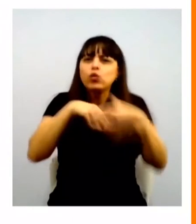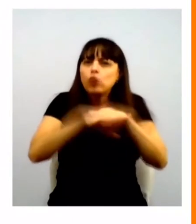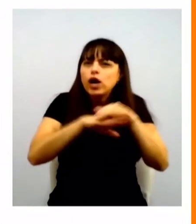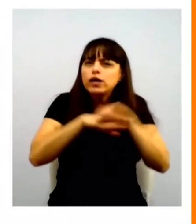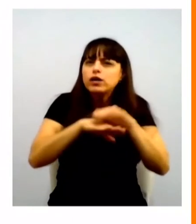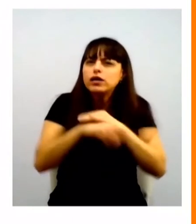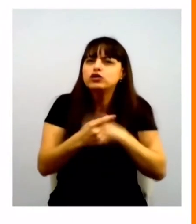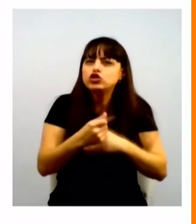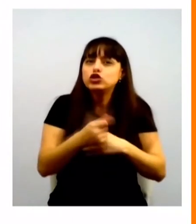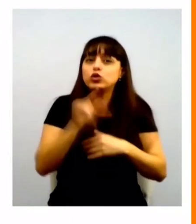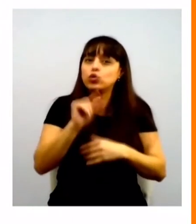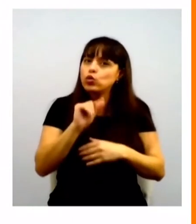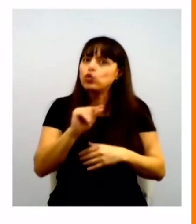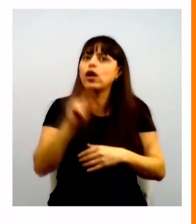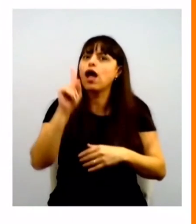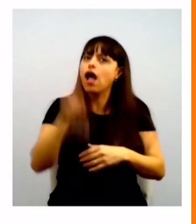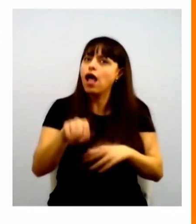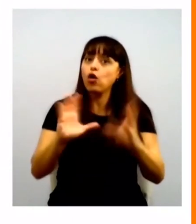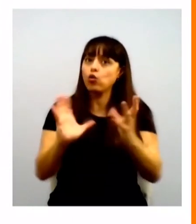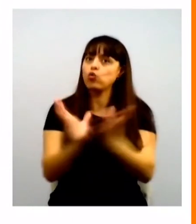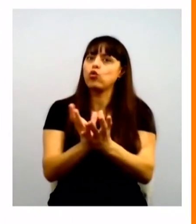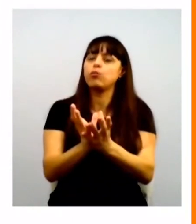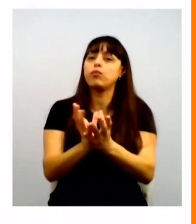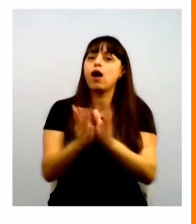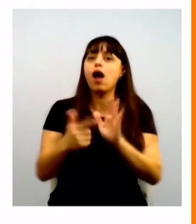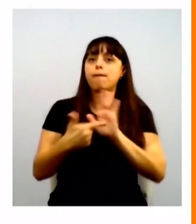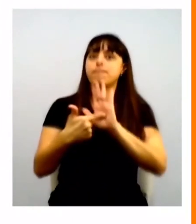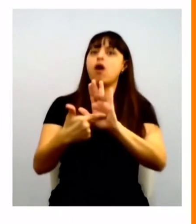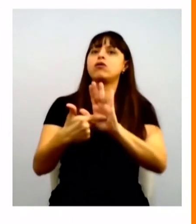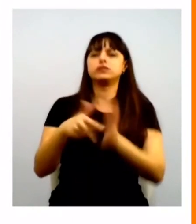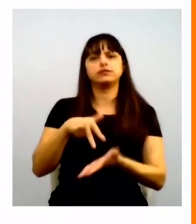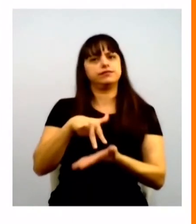dignidade dentro do grupo. Portanto, este